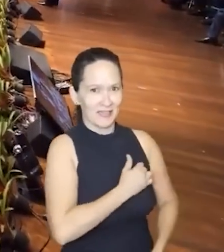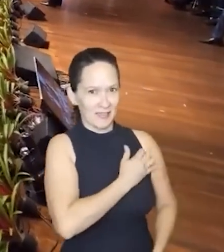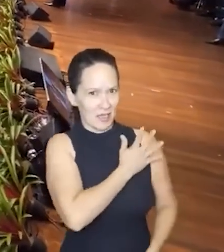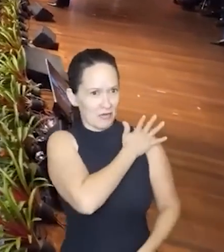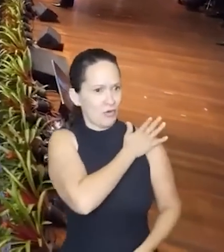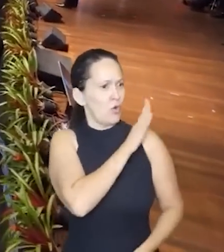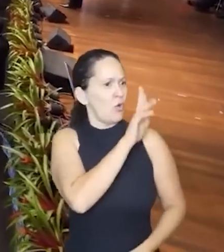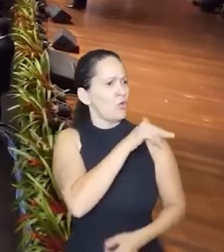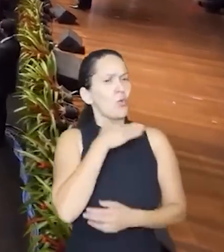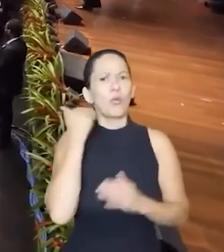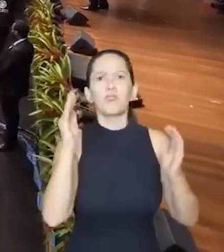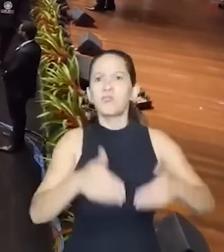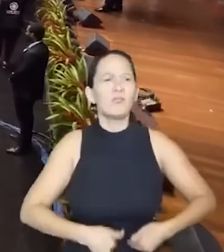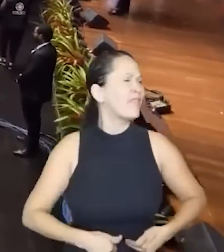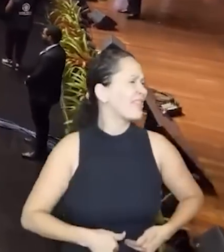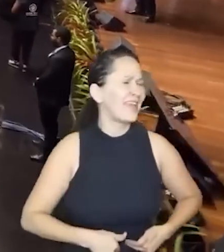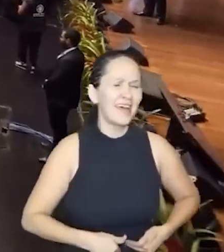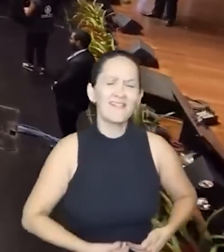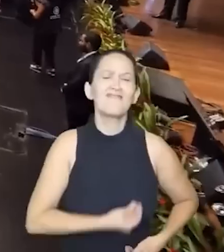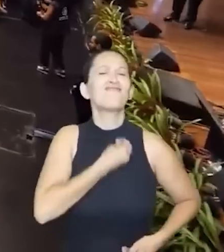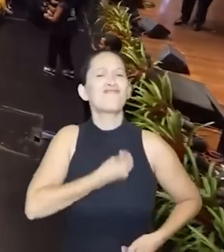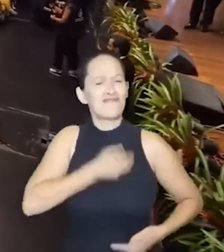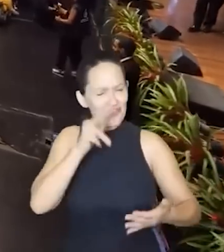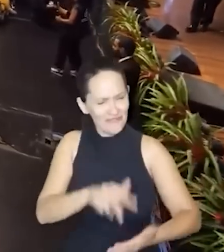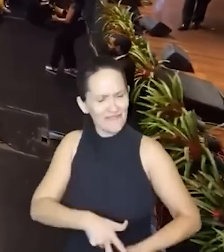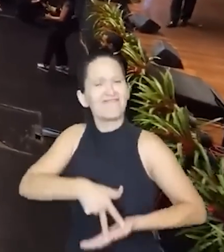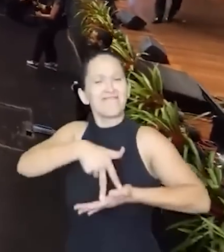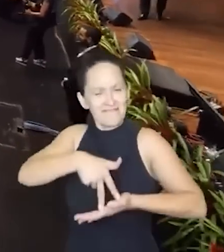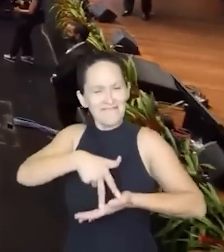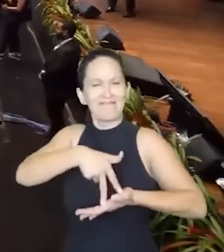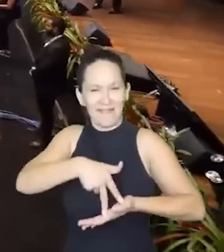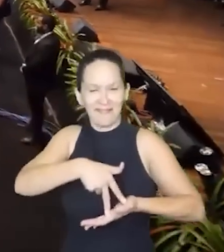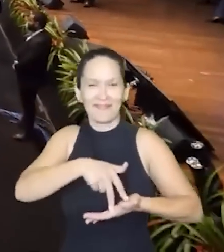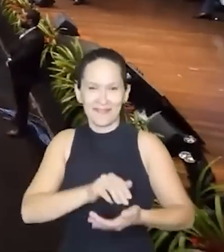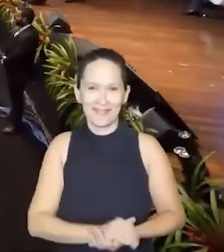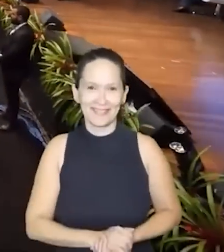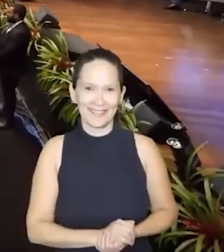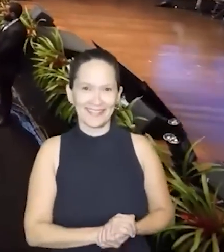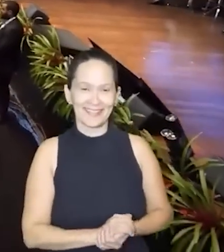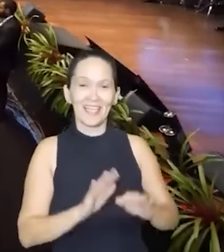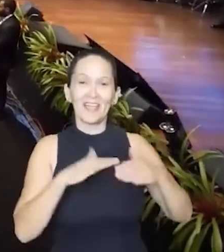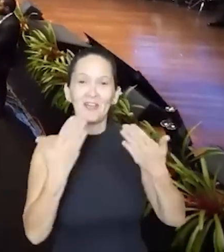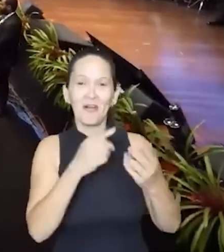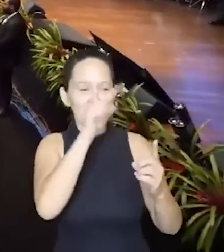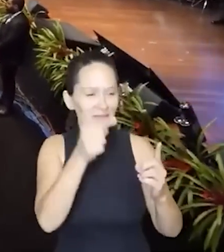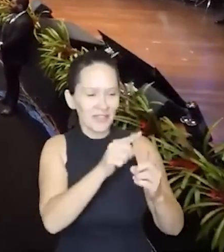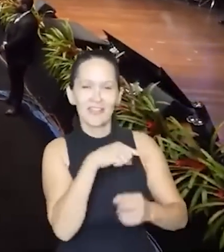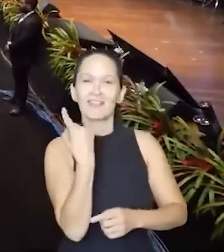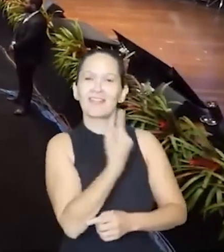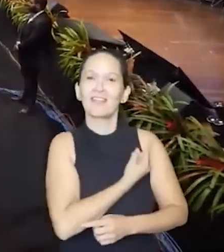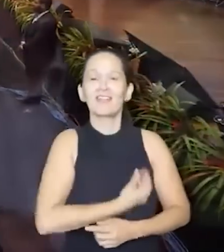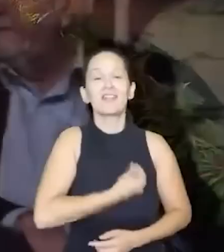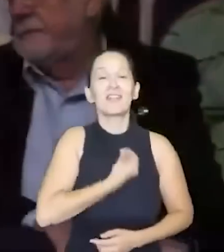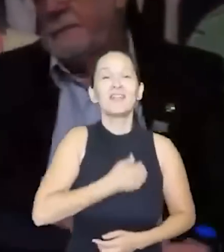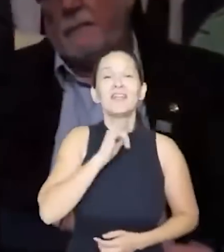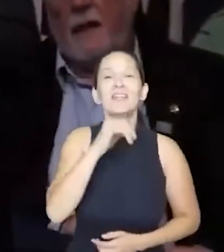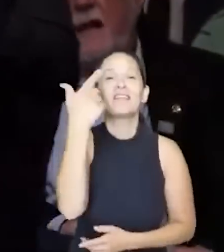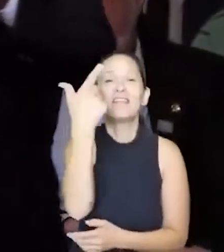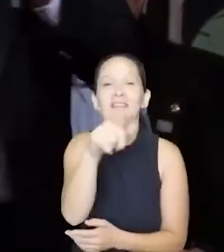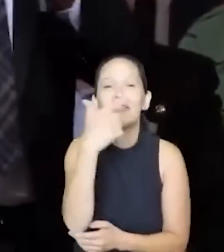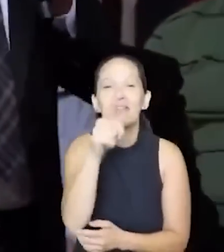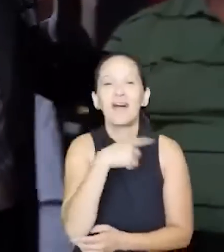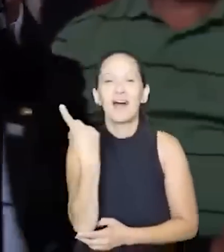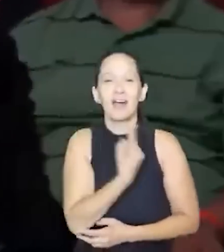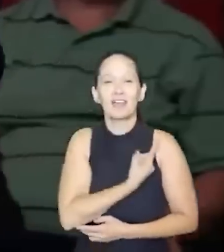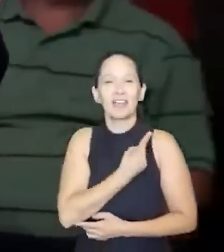de fome dentro do território nacional? Qual a razão da gente viver, senão a gente não ter